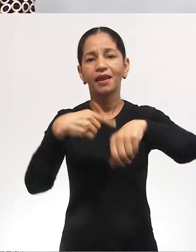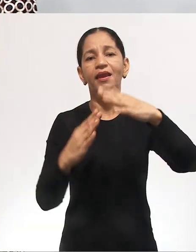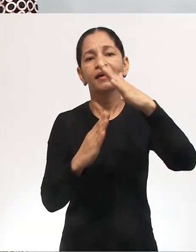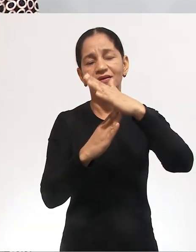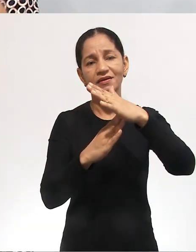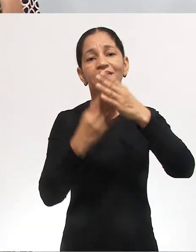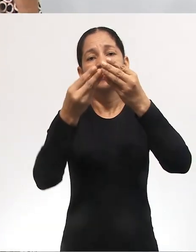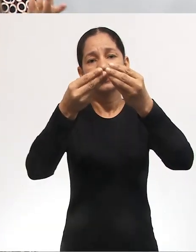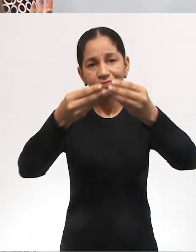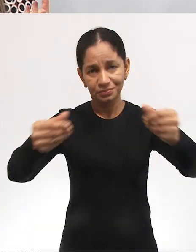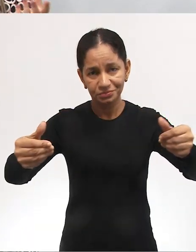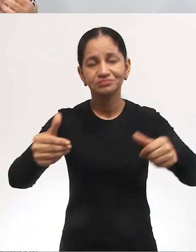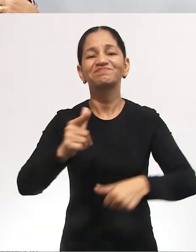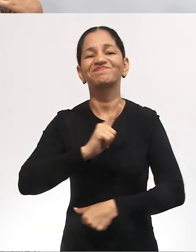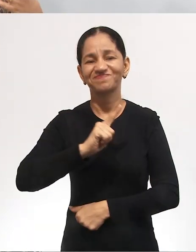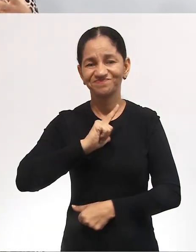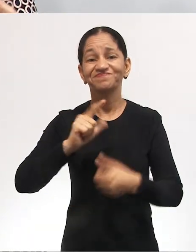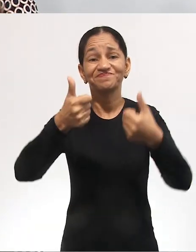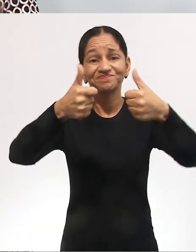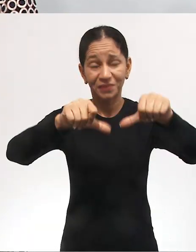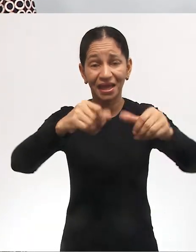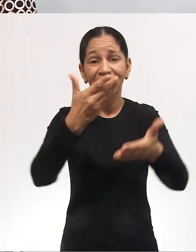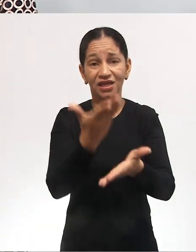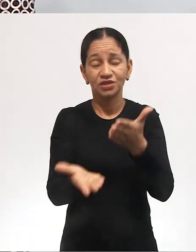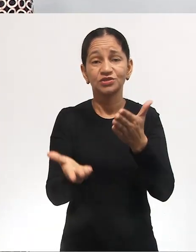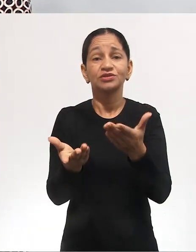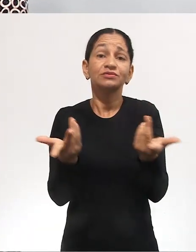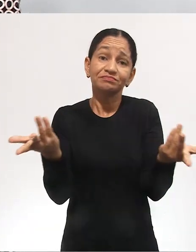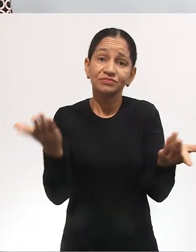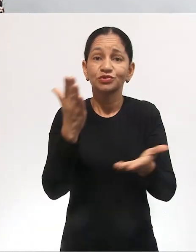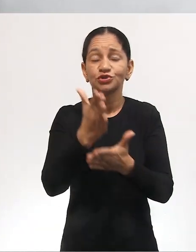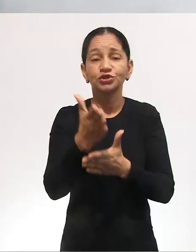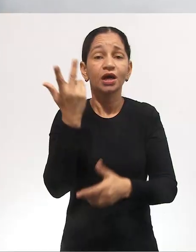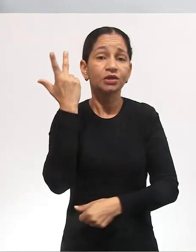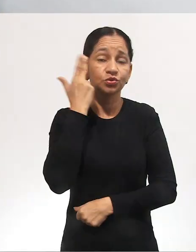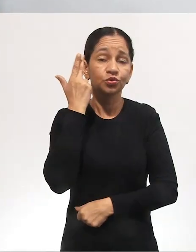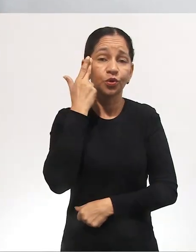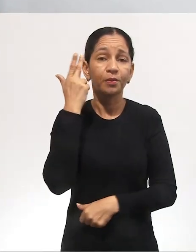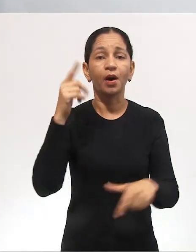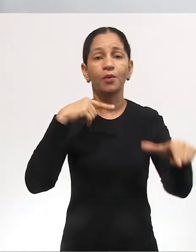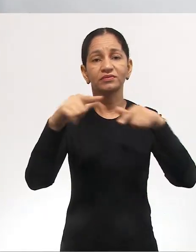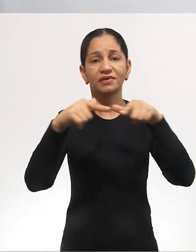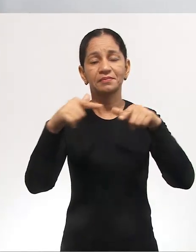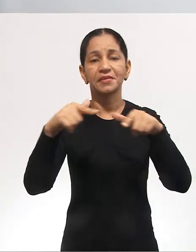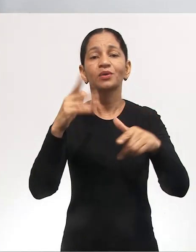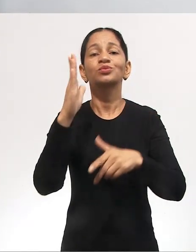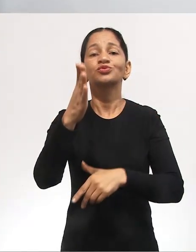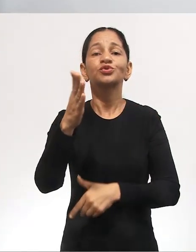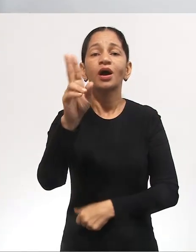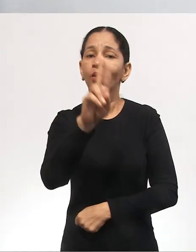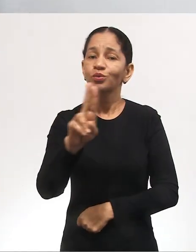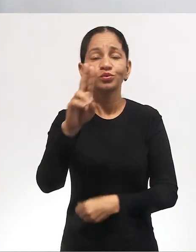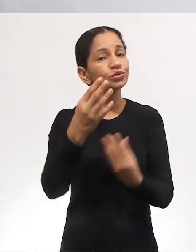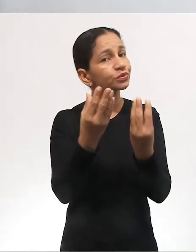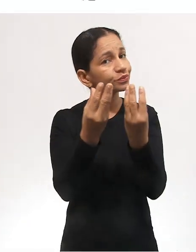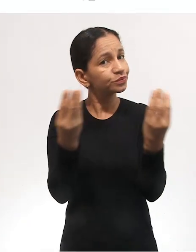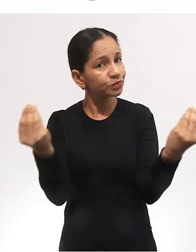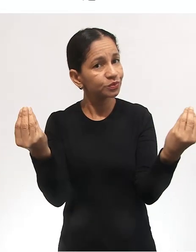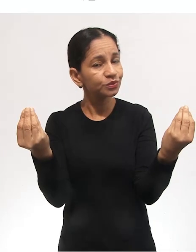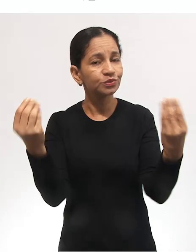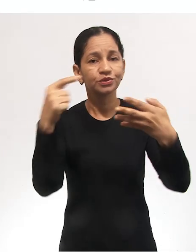também. E, normalmente, a gente acaba já ficando exposto no nosso local de trabalho, né? Então, essas são algumas